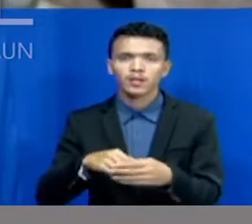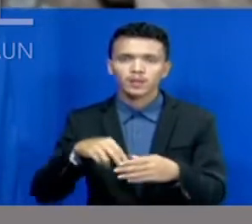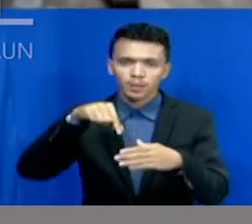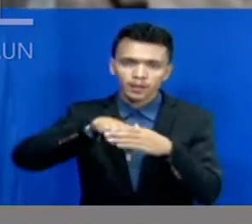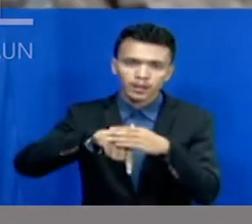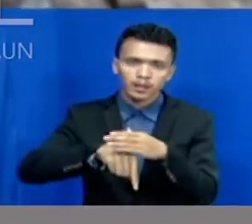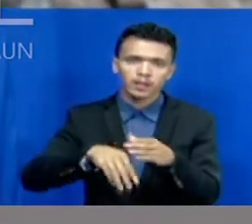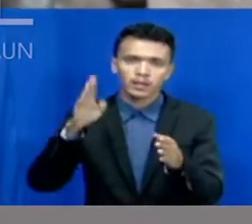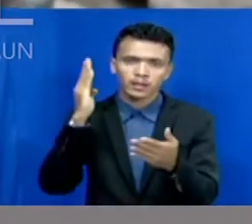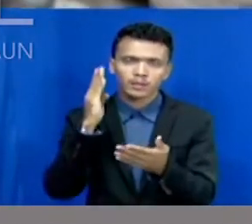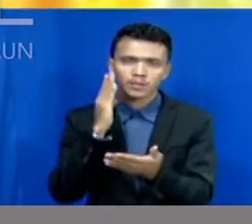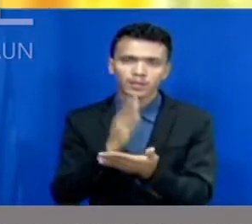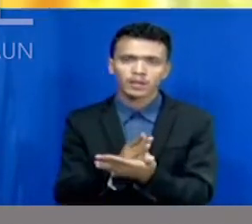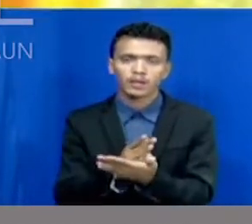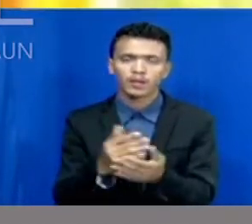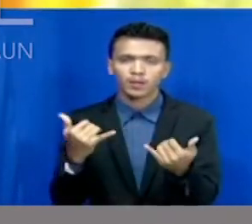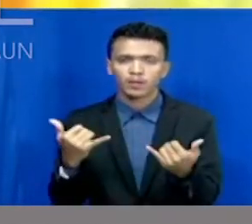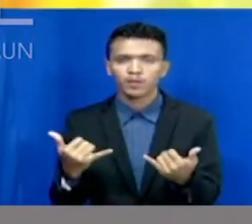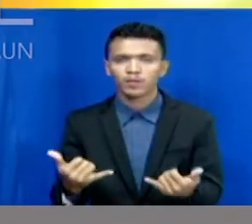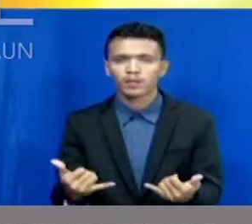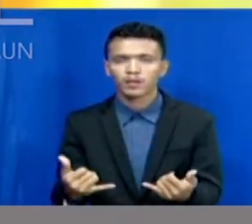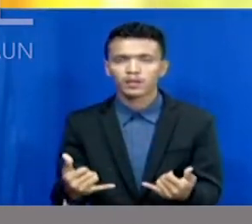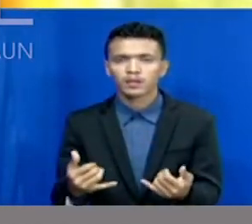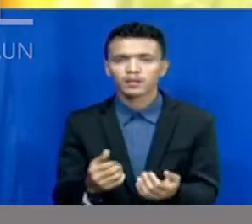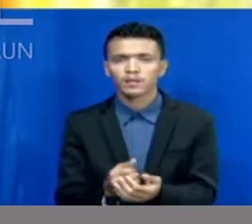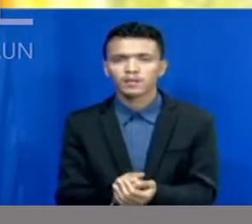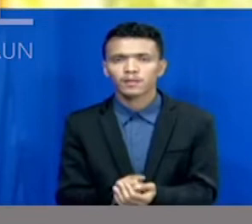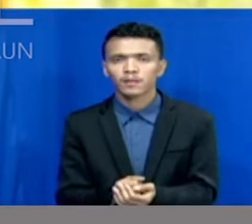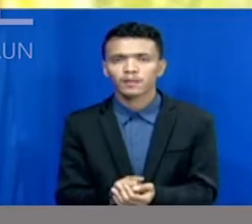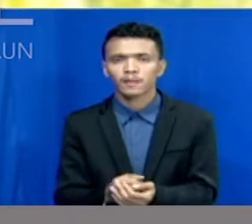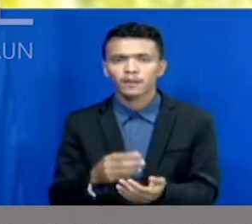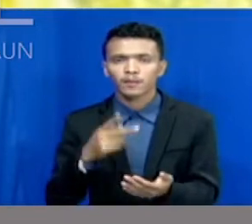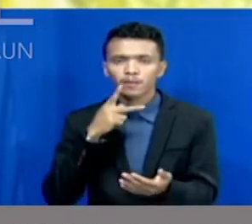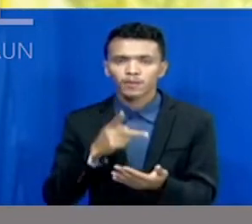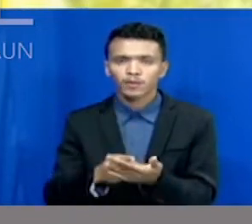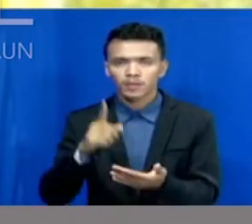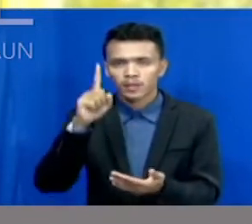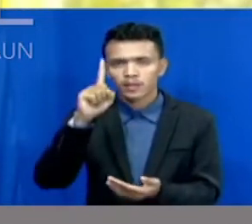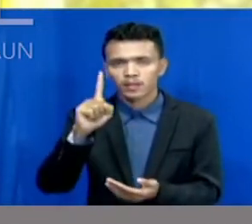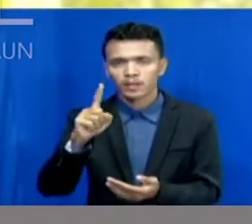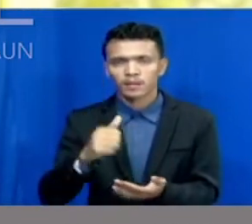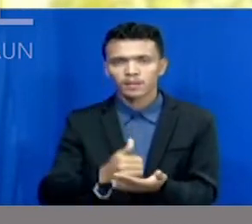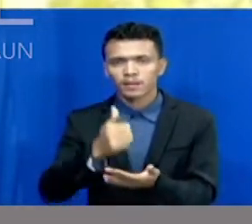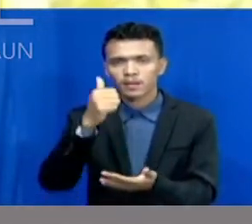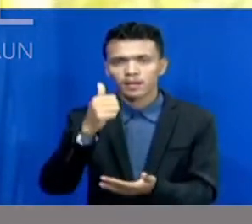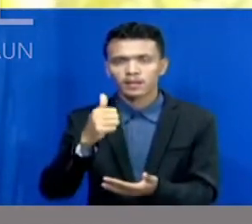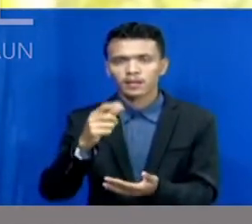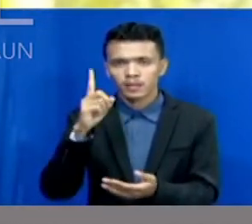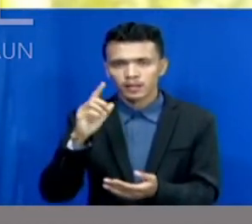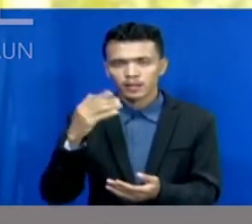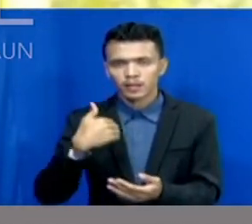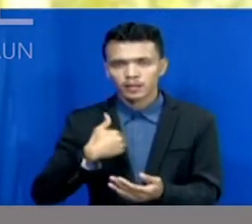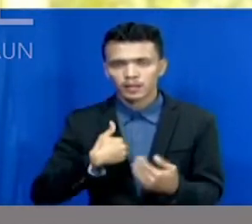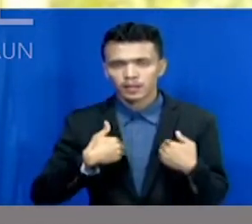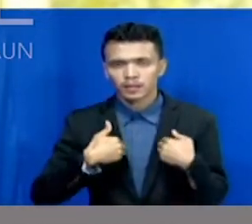belefura. Hoje temos isolamento, proposta aí, né? Mana anai ni hetion hein atba fura